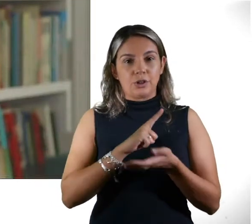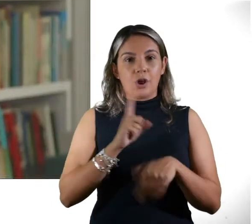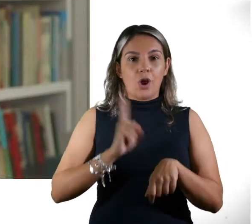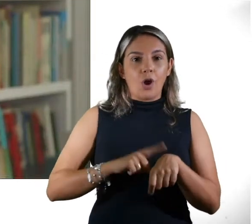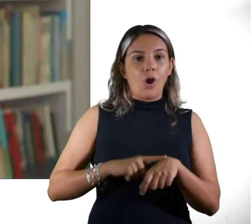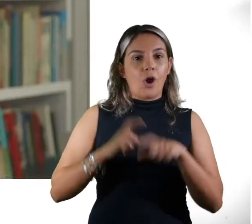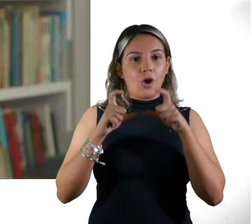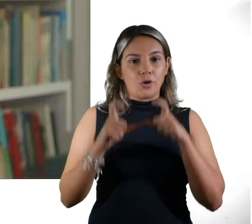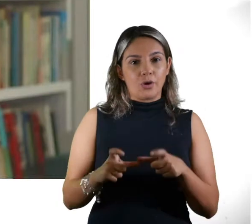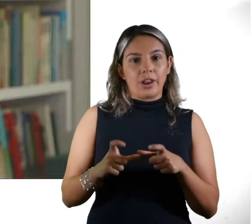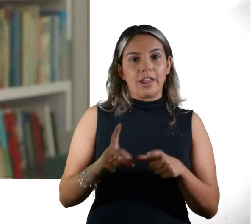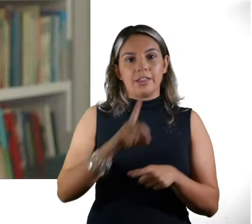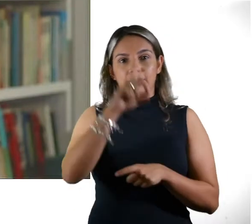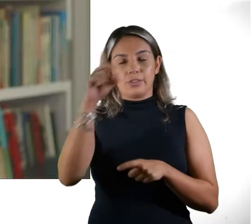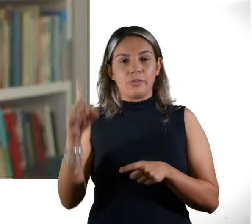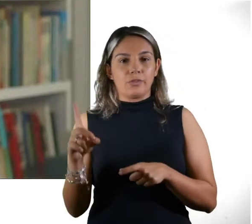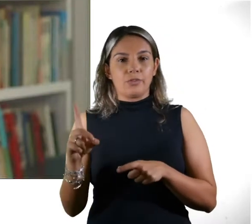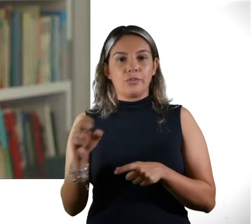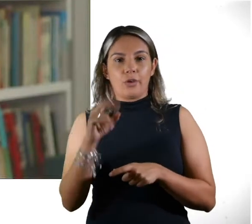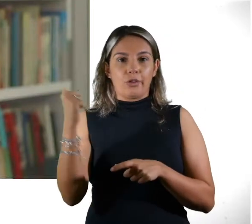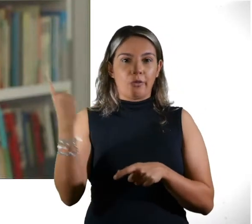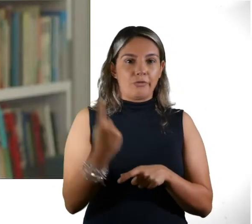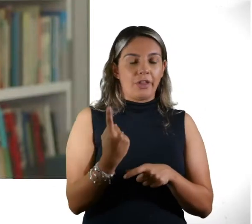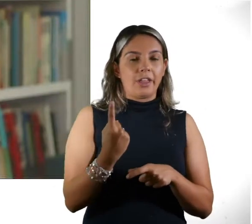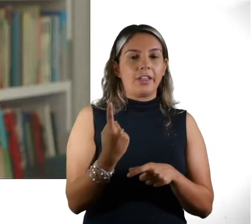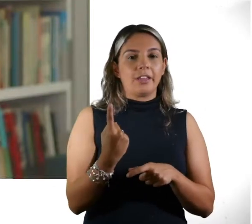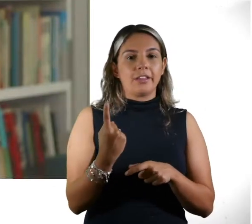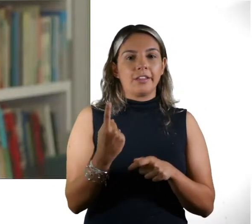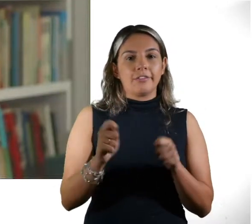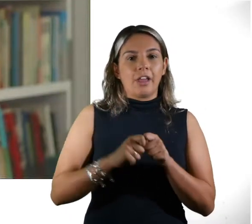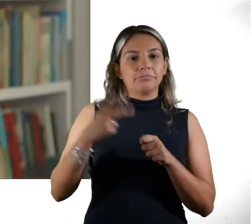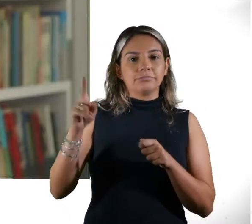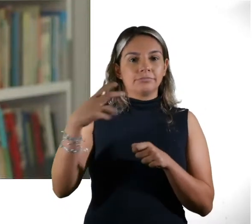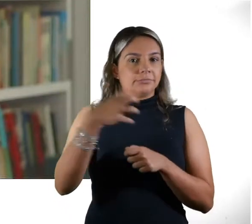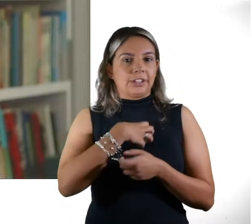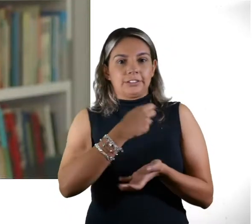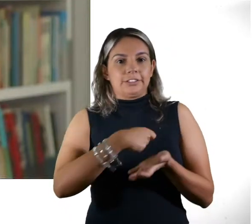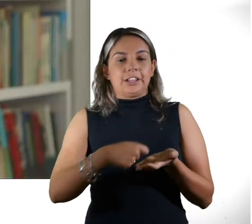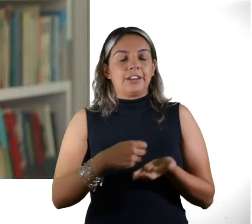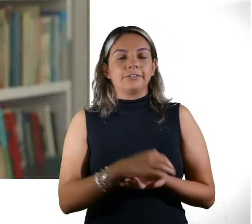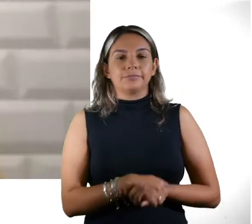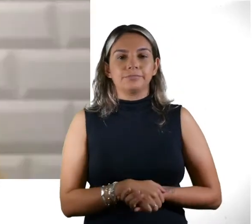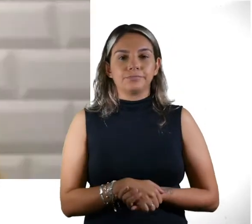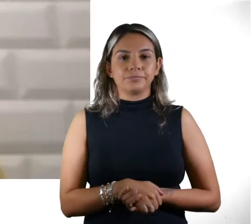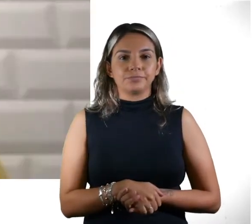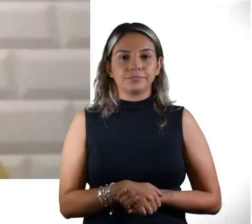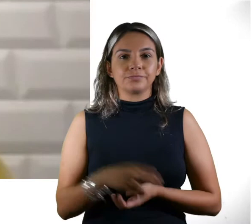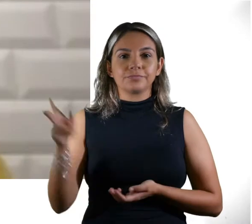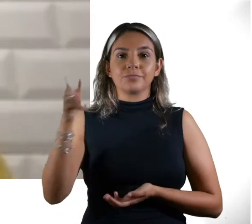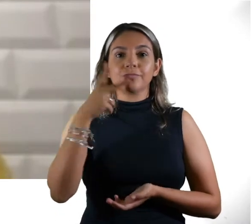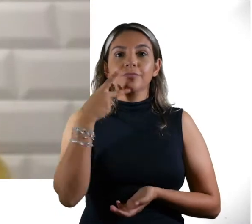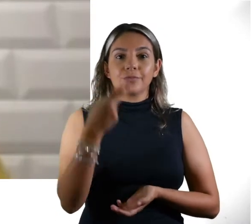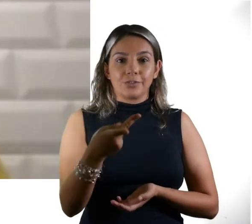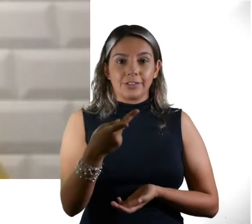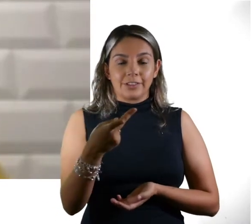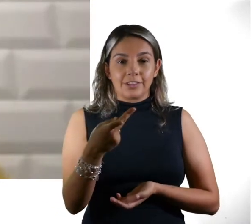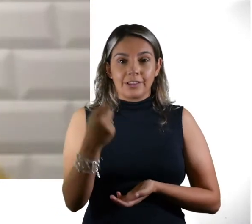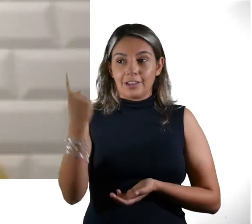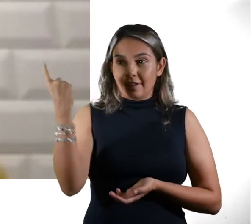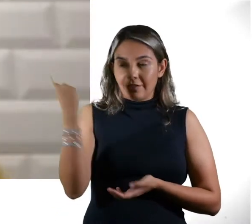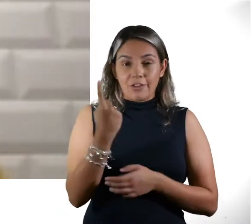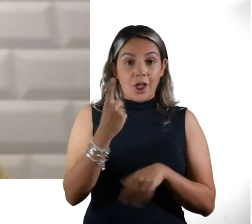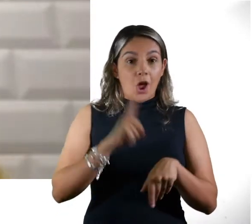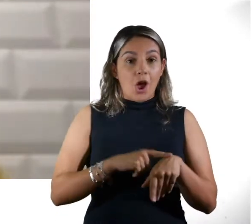hora, lugar, data, ou vem na hora que faz, você senta e escreve? Olha, na verdade vem quando eu posso, não